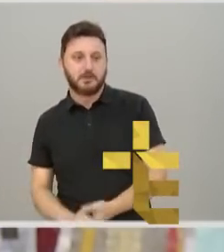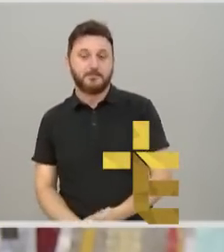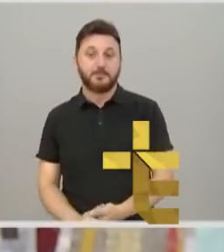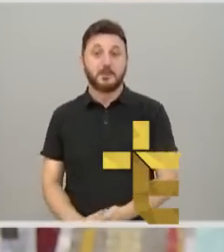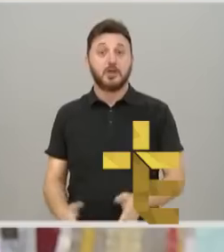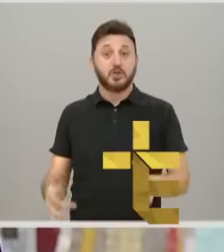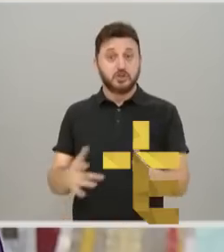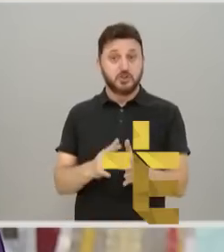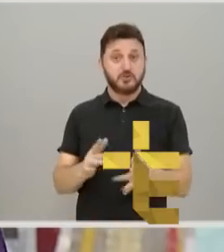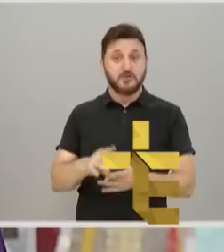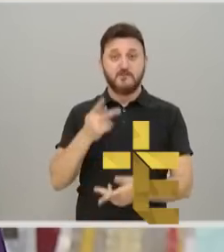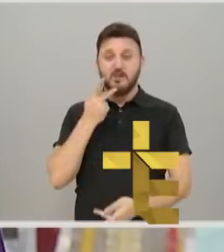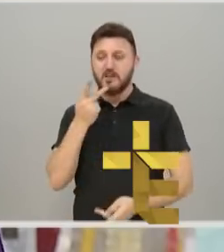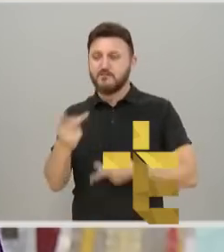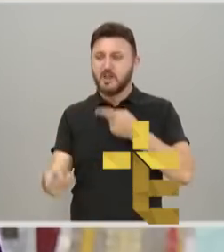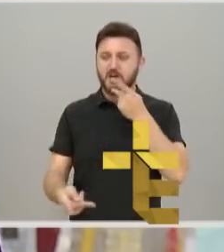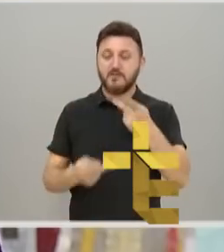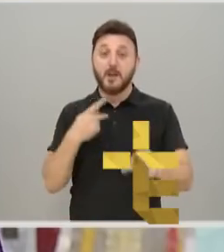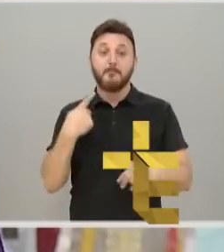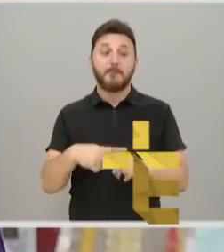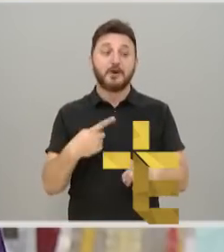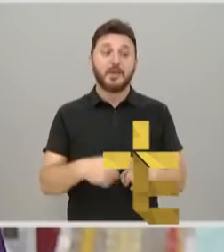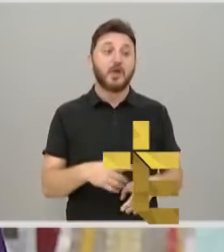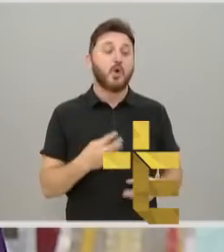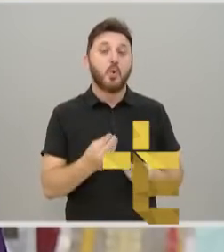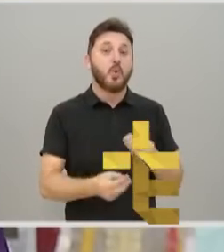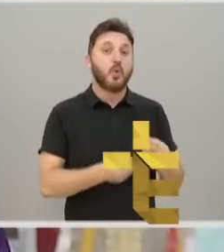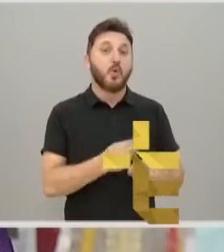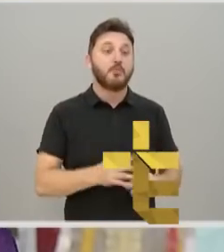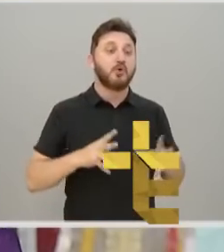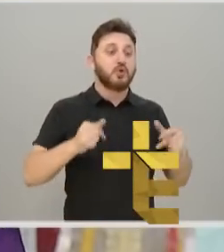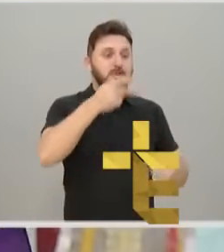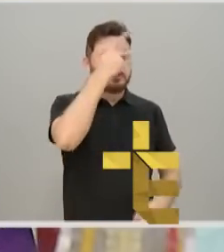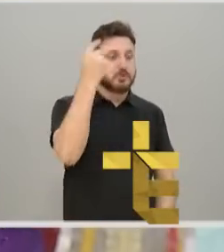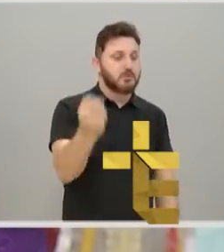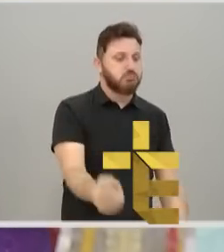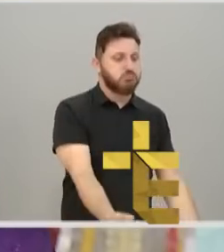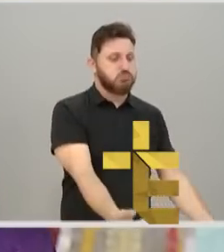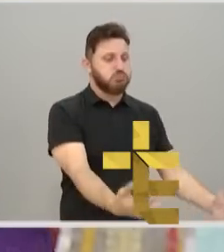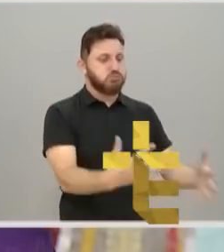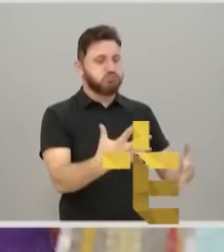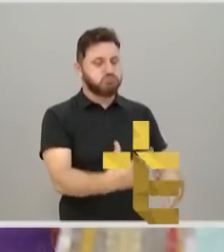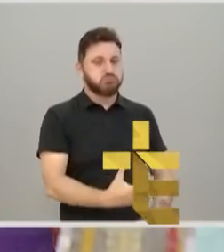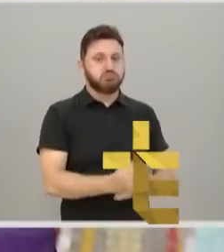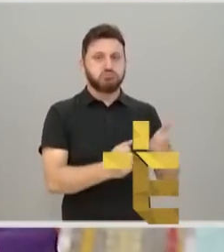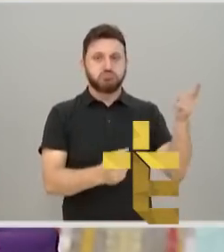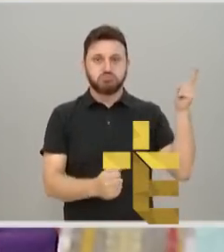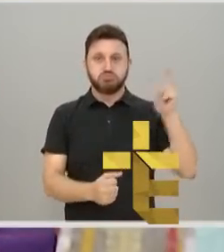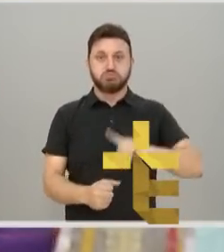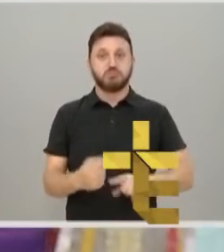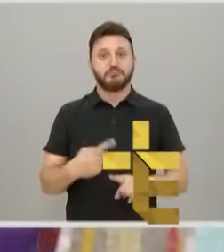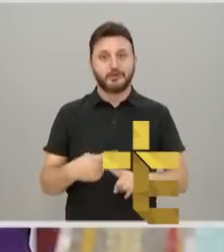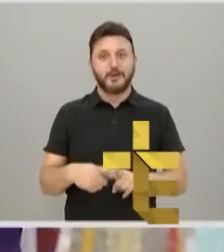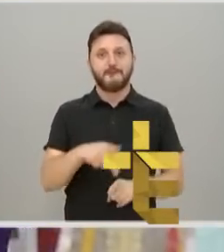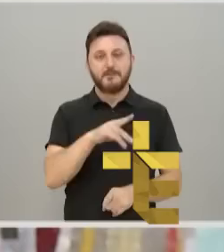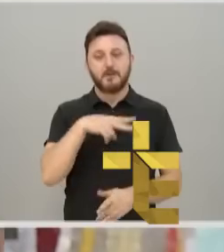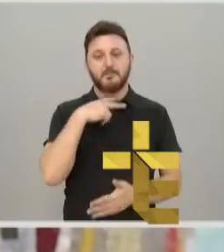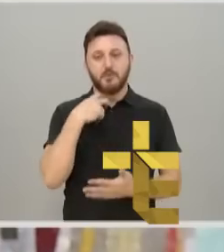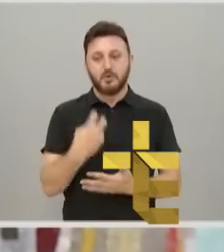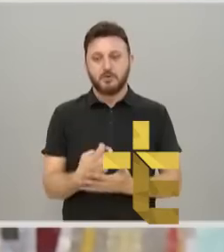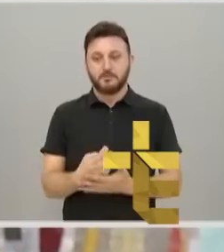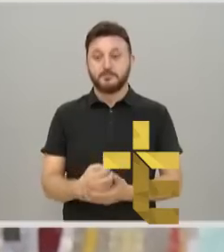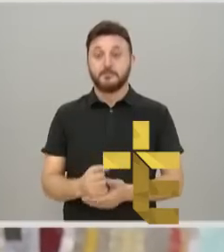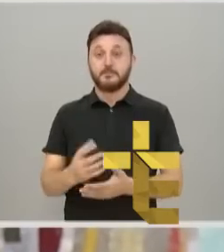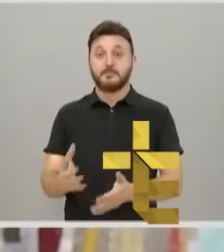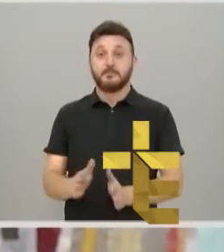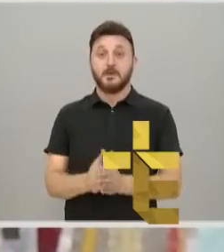falava assim para indicar de que morte iria morrer. Palavra da salvação.